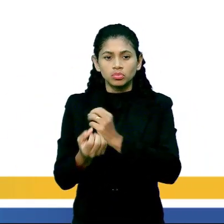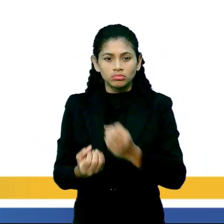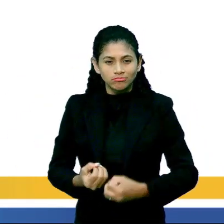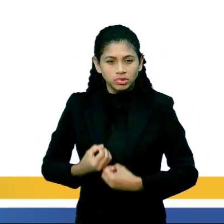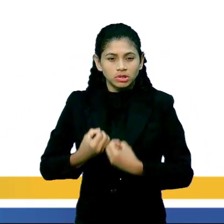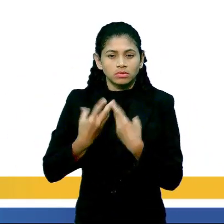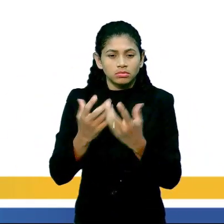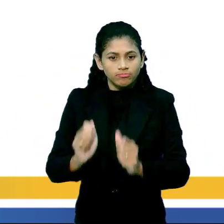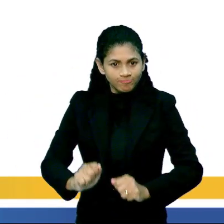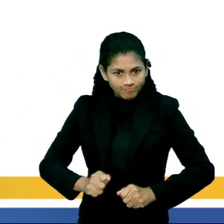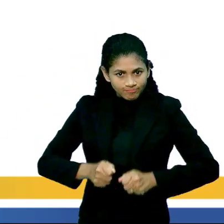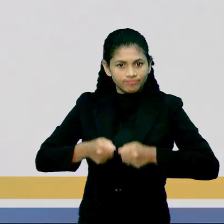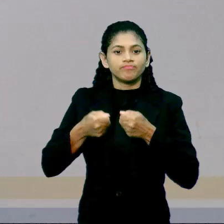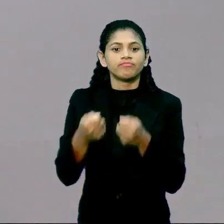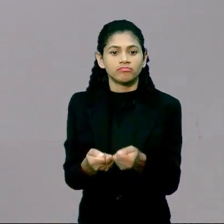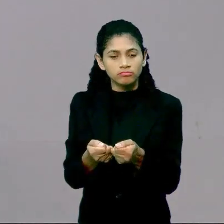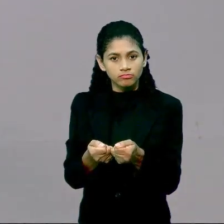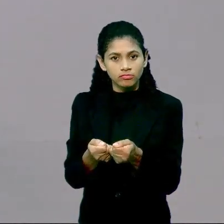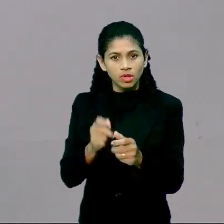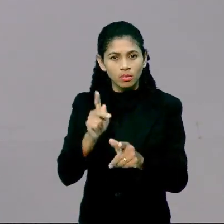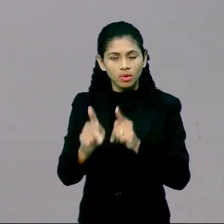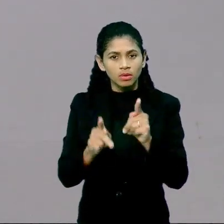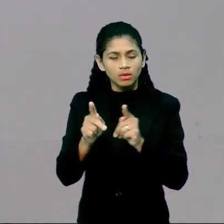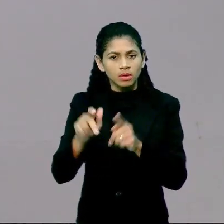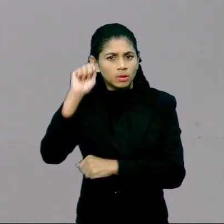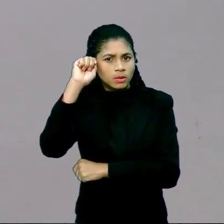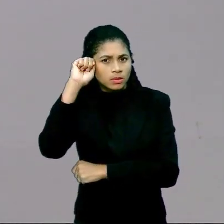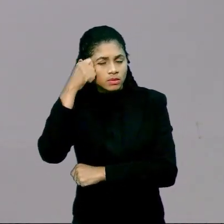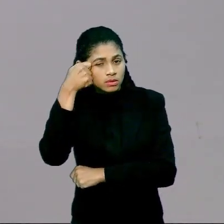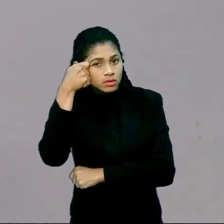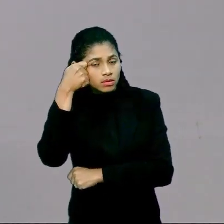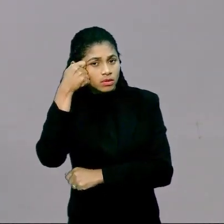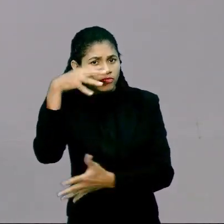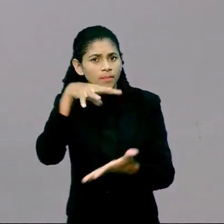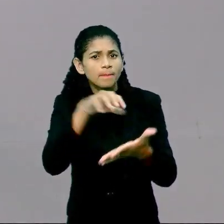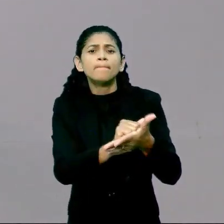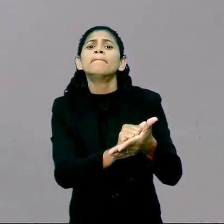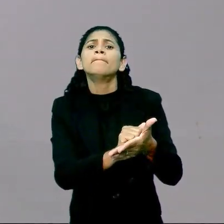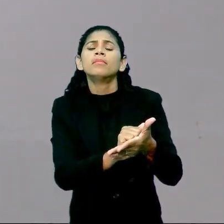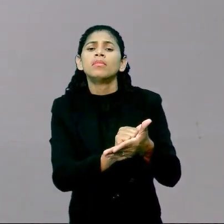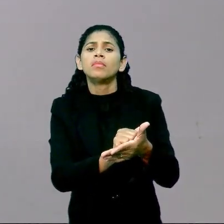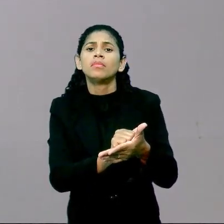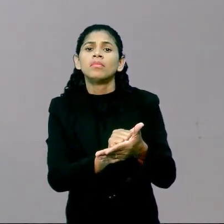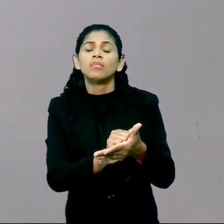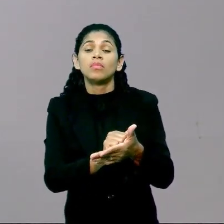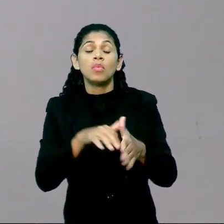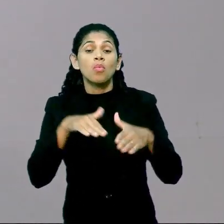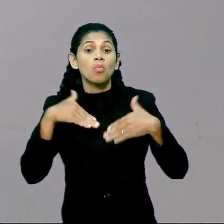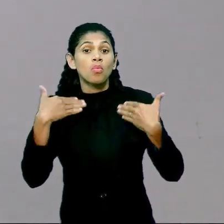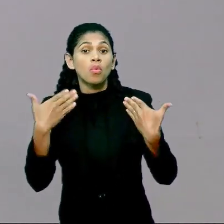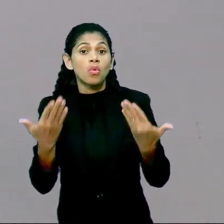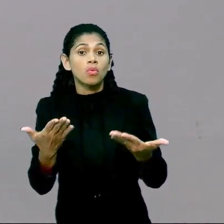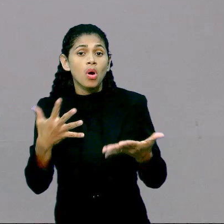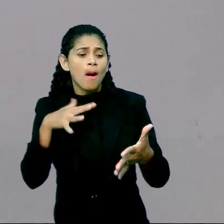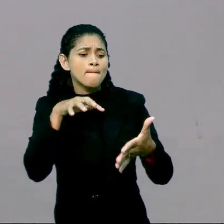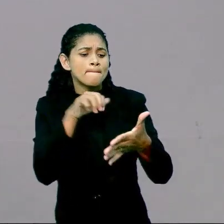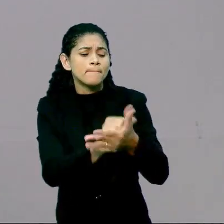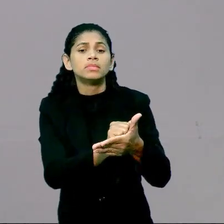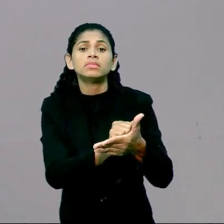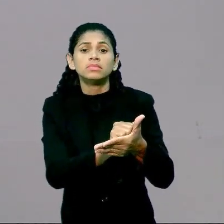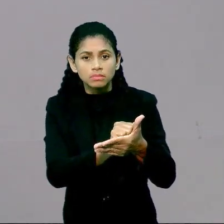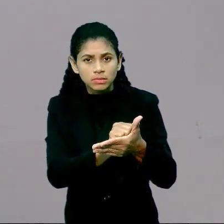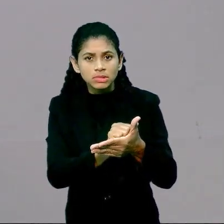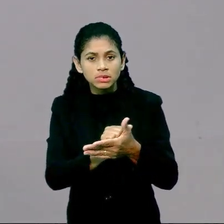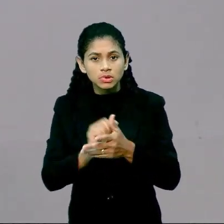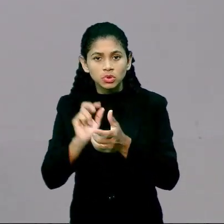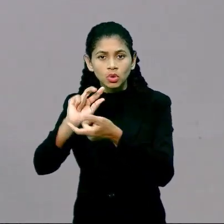da população negra foi marcada. Aqui quer saber sobre a capoeira. Qual foi a marca ali? Como foi que a capoeira